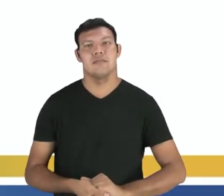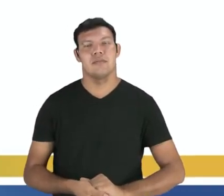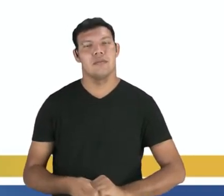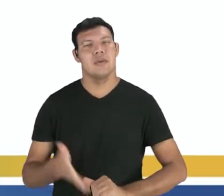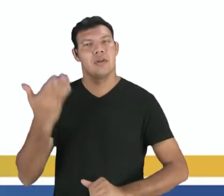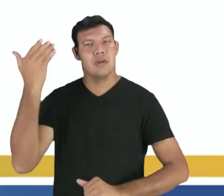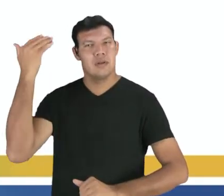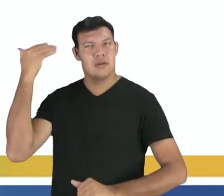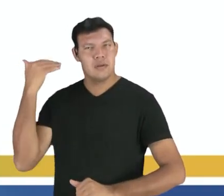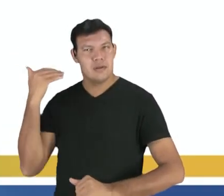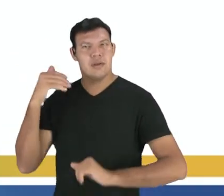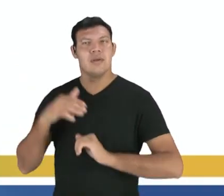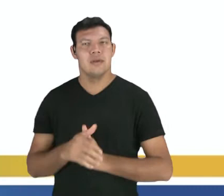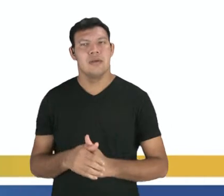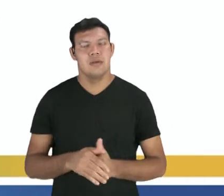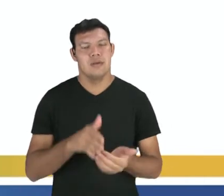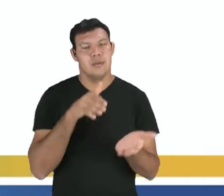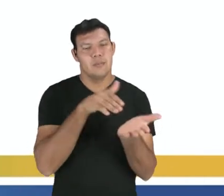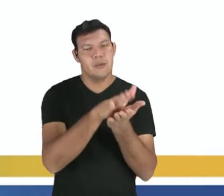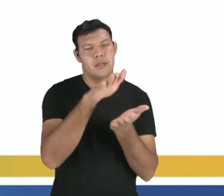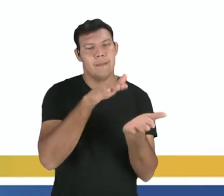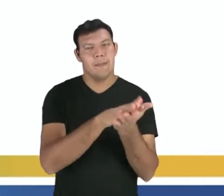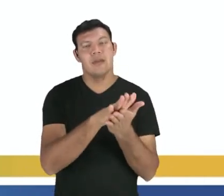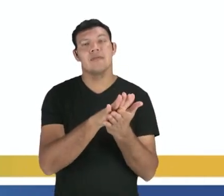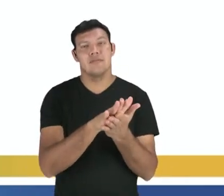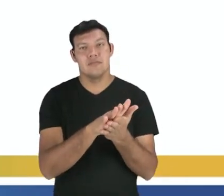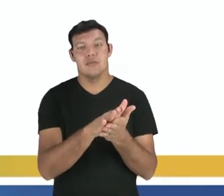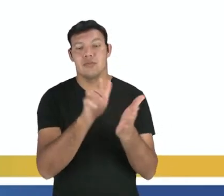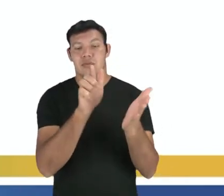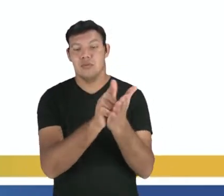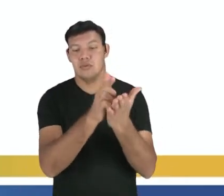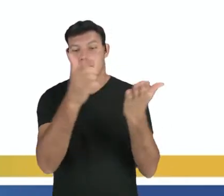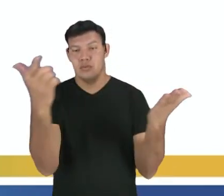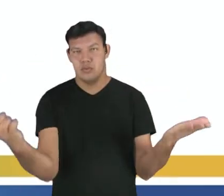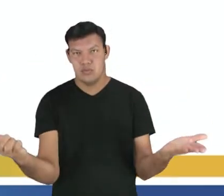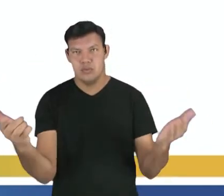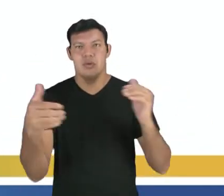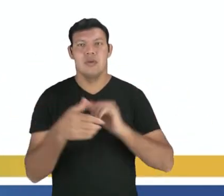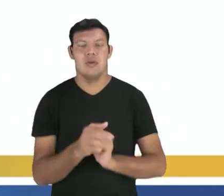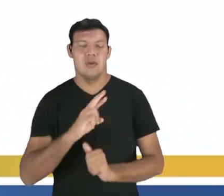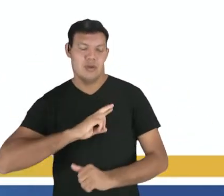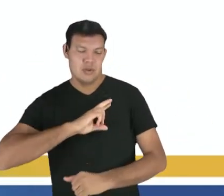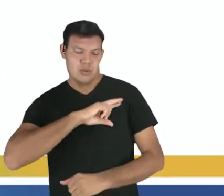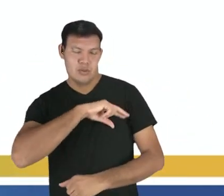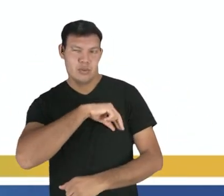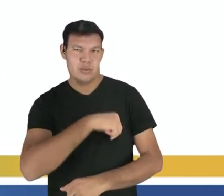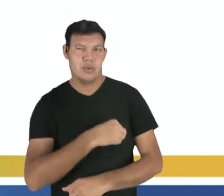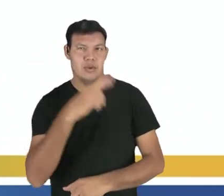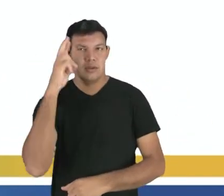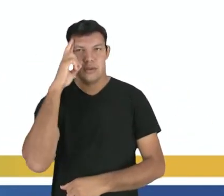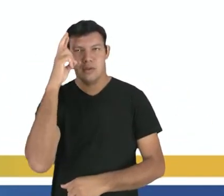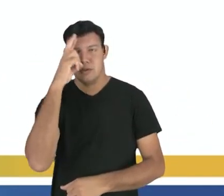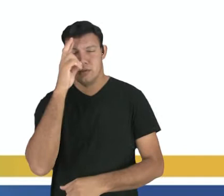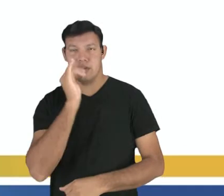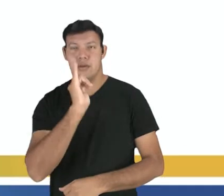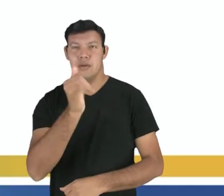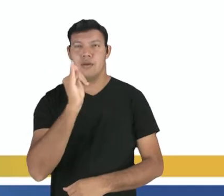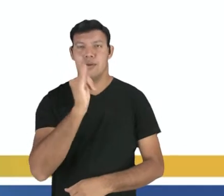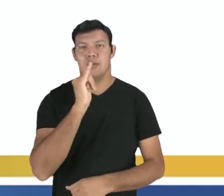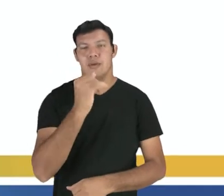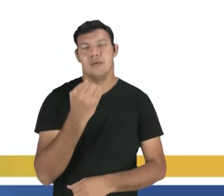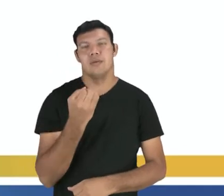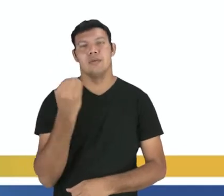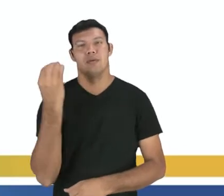passado não muito distante eram publicados em jornais o romance provém da história das narrativas de